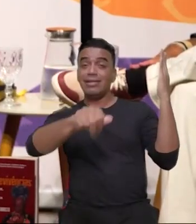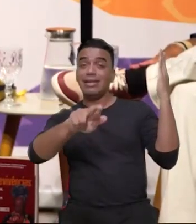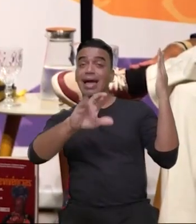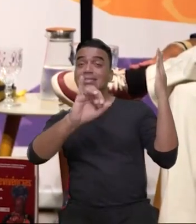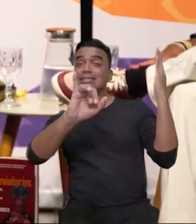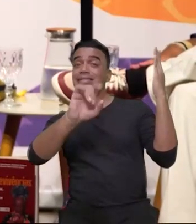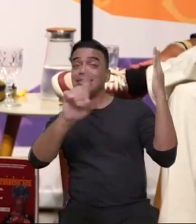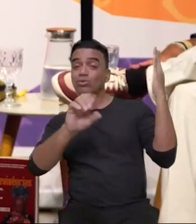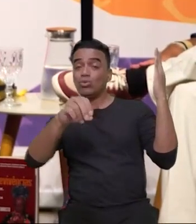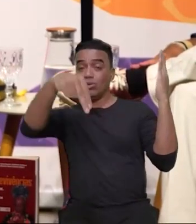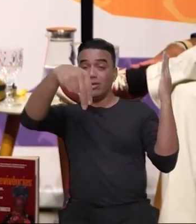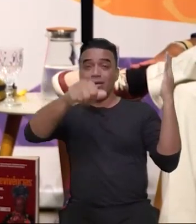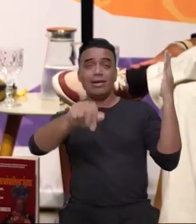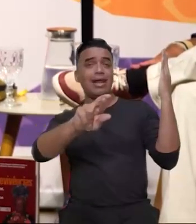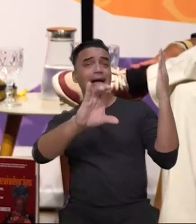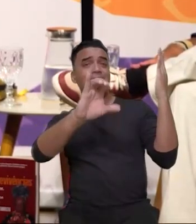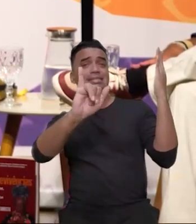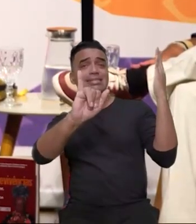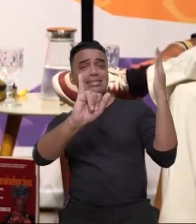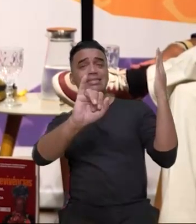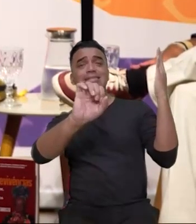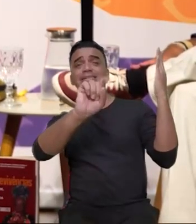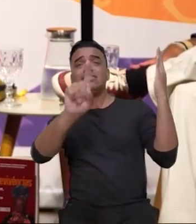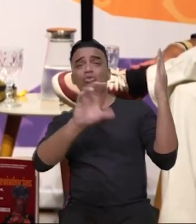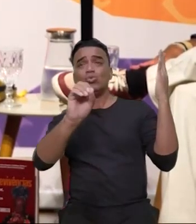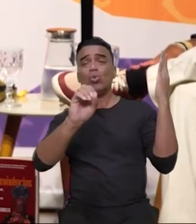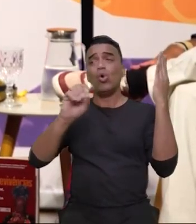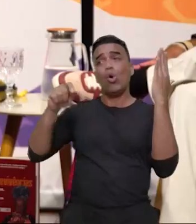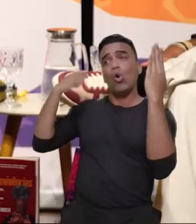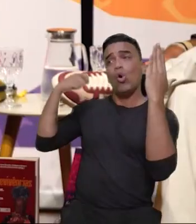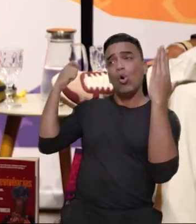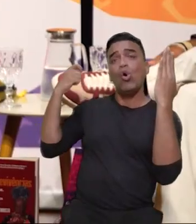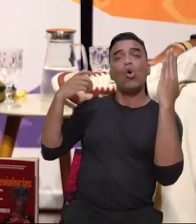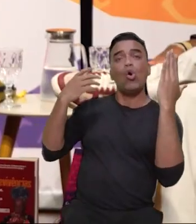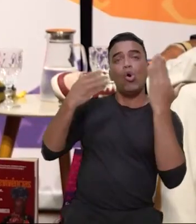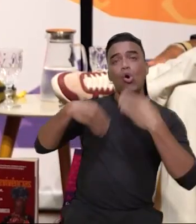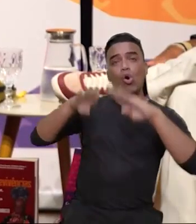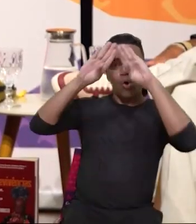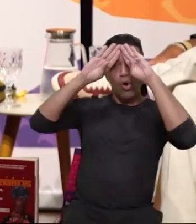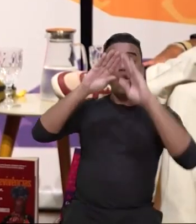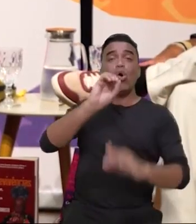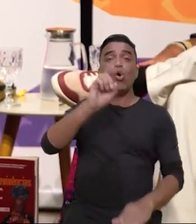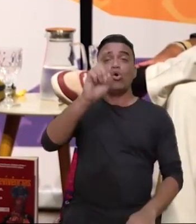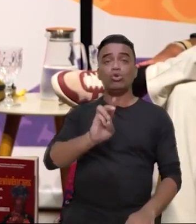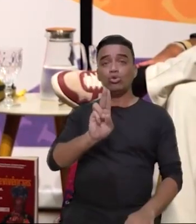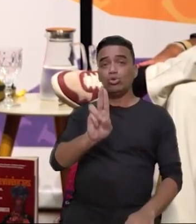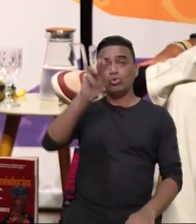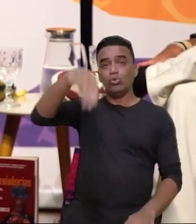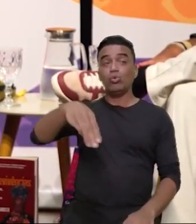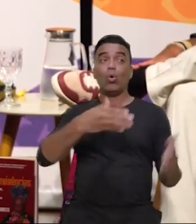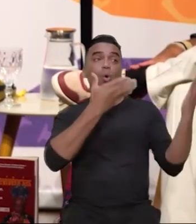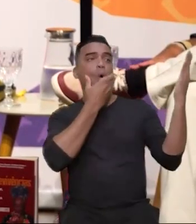Narciso e o espelho de Oxum. Porque o espelho de Narciso, né, um homem muito belo, ele